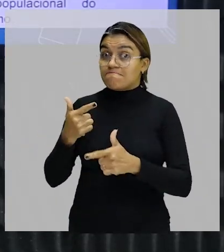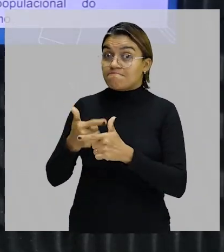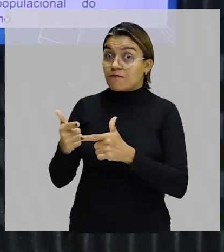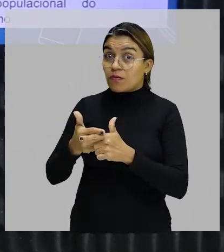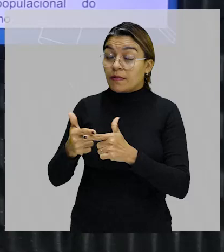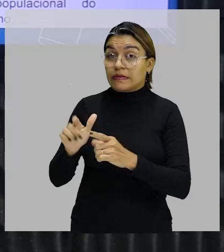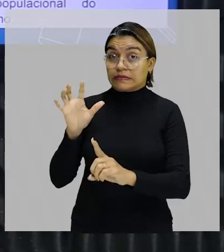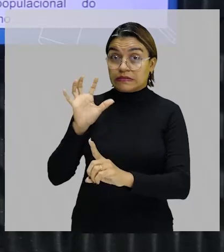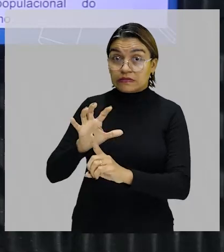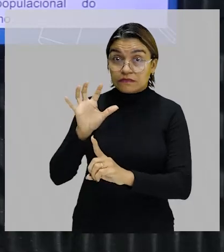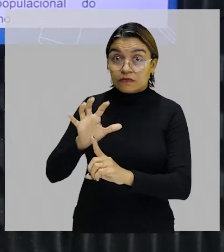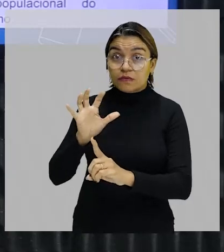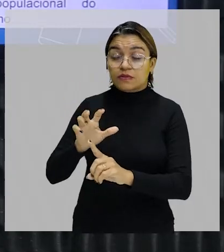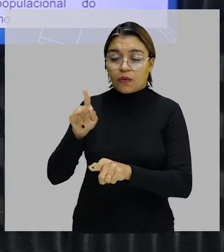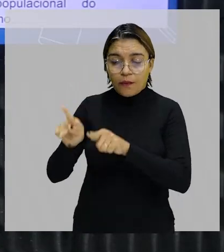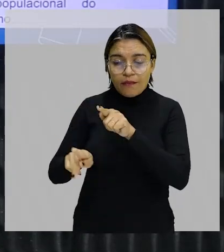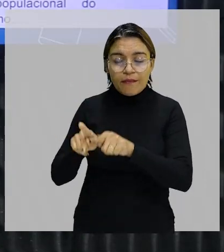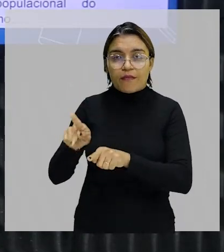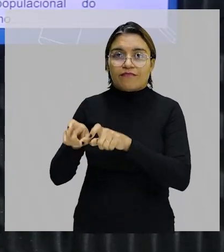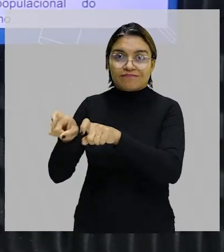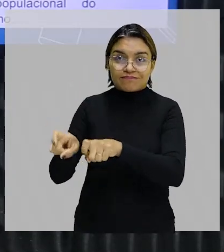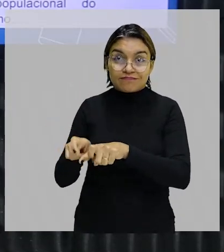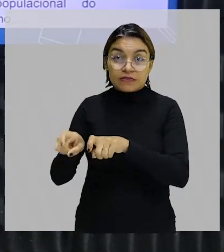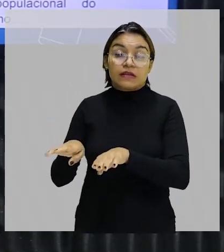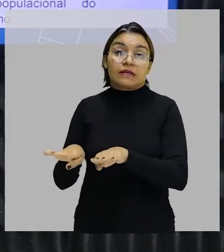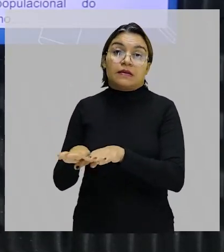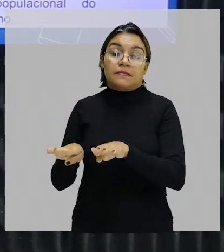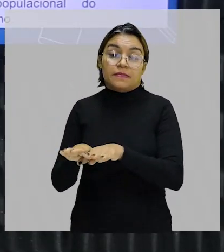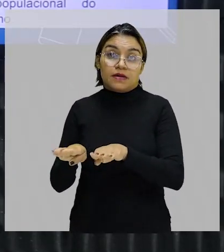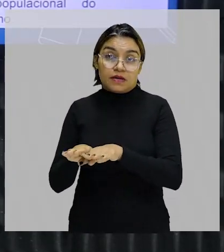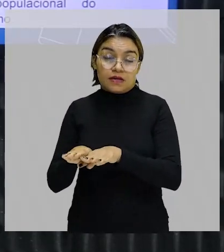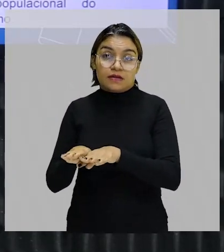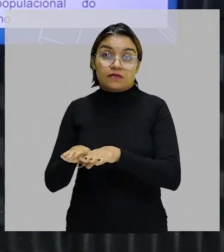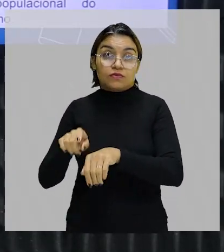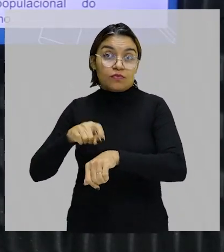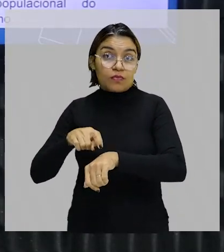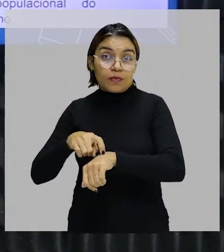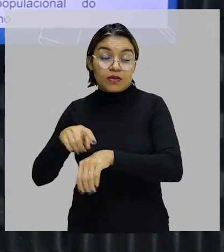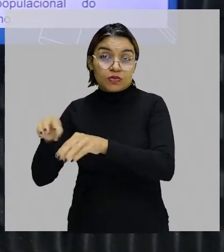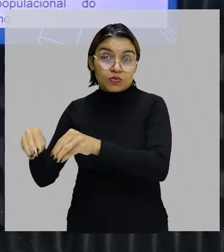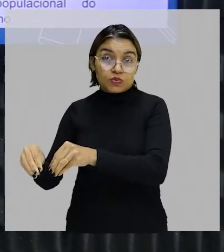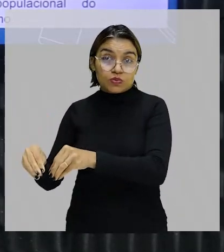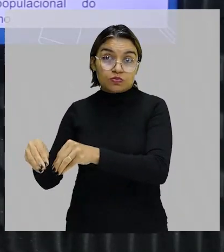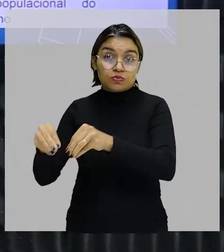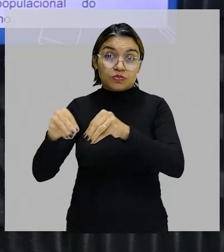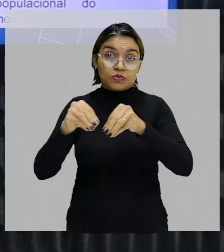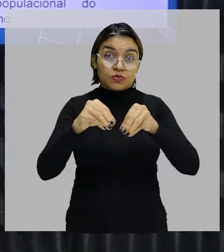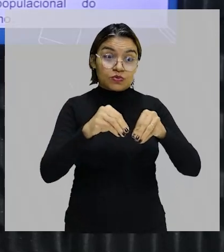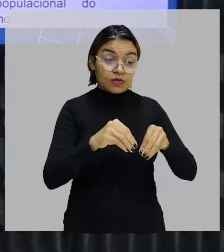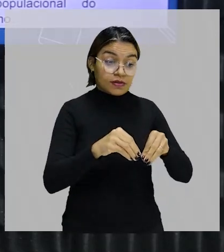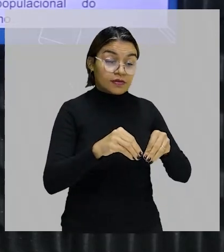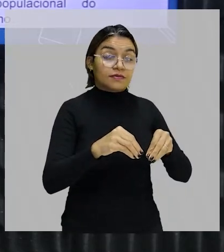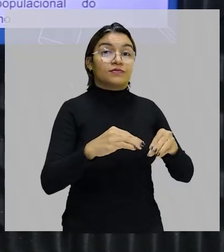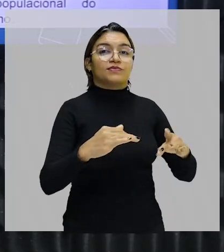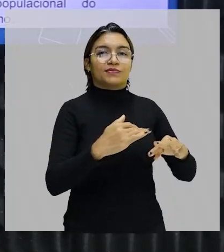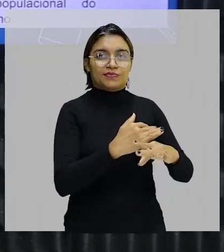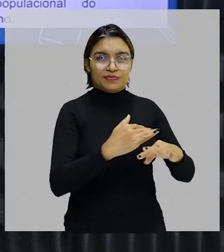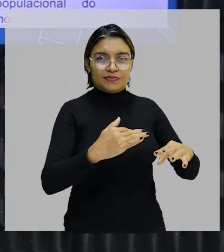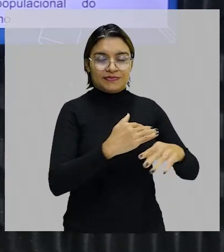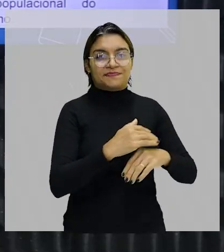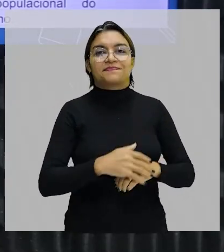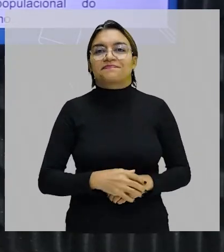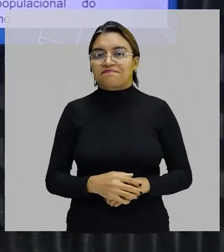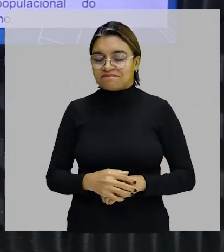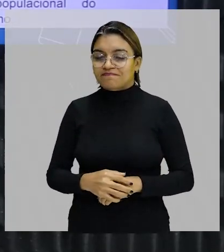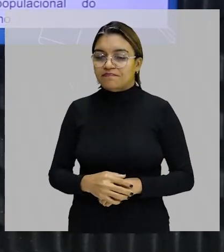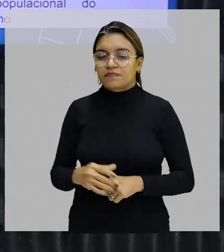influenciar na vida dessa população e principalmente no deslocamento da população rural para o setor urbano. E a primeira